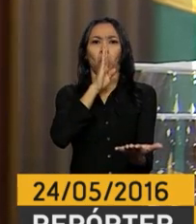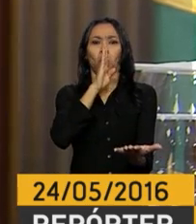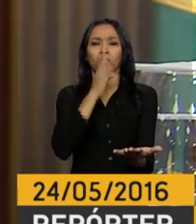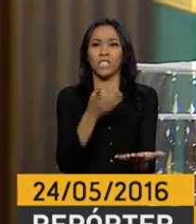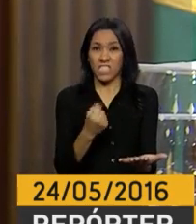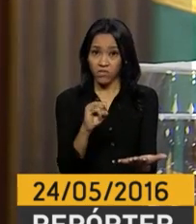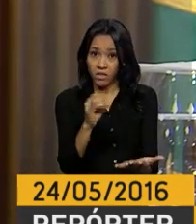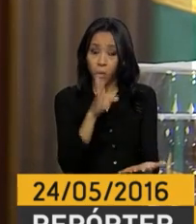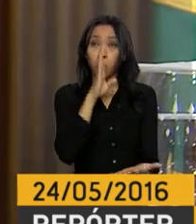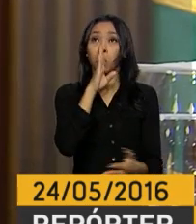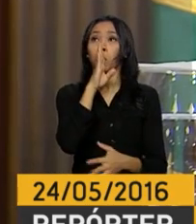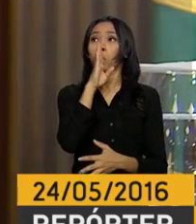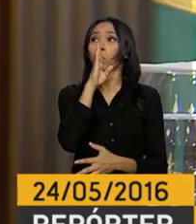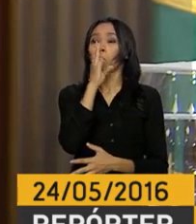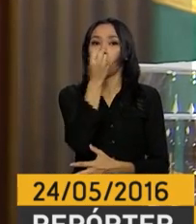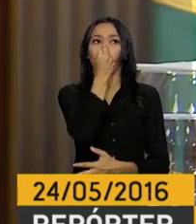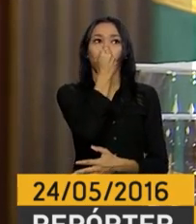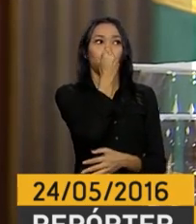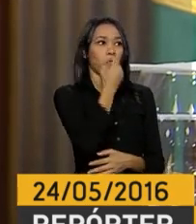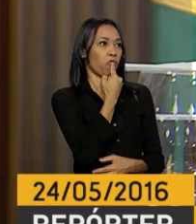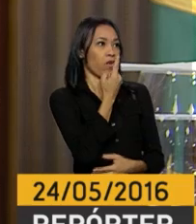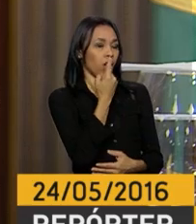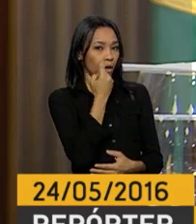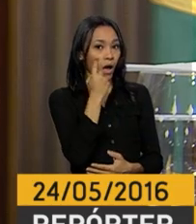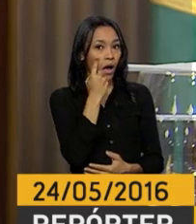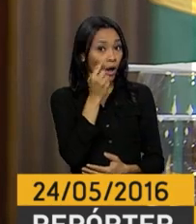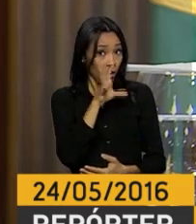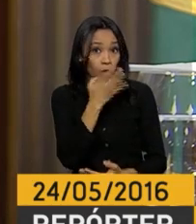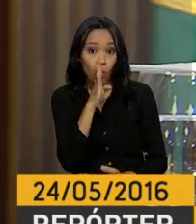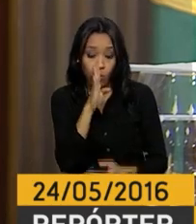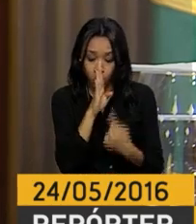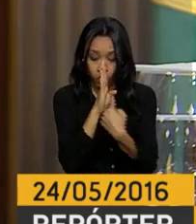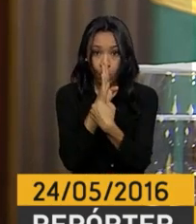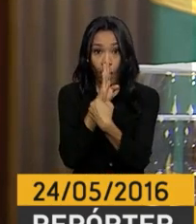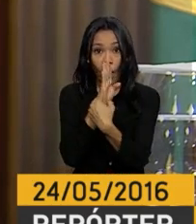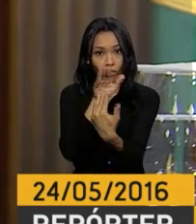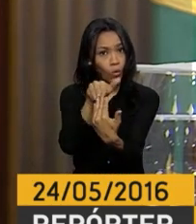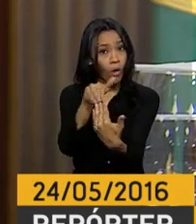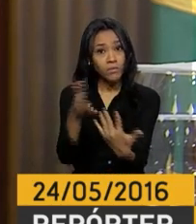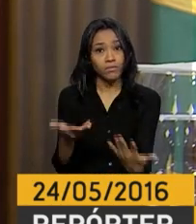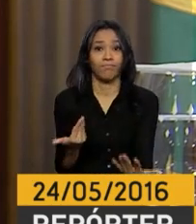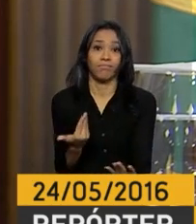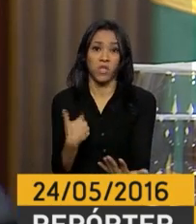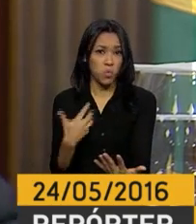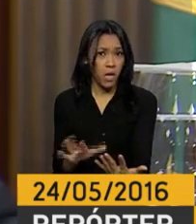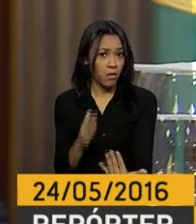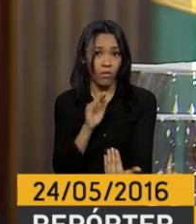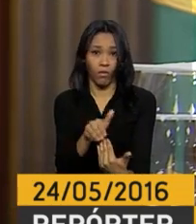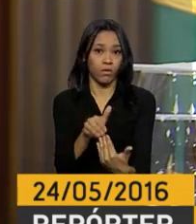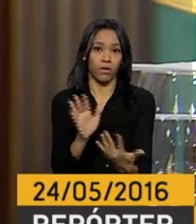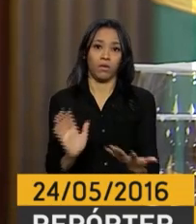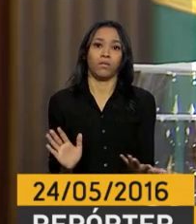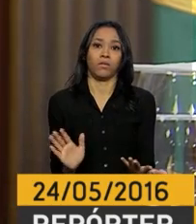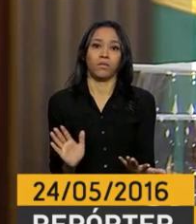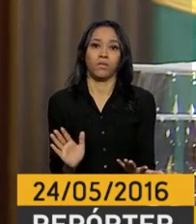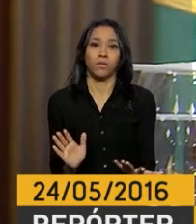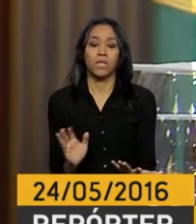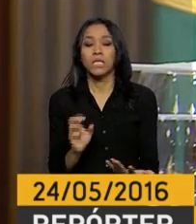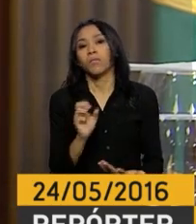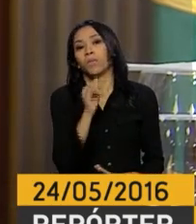você silencia, você concorda. E eu não quero concordar. Se eu ficar,